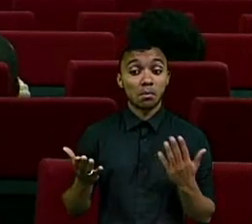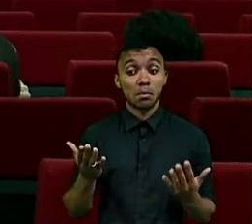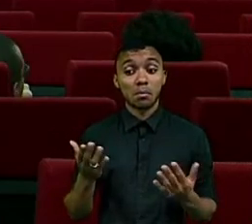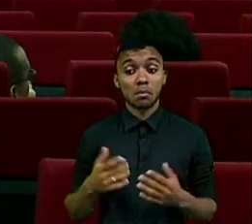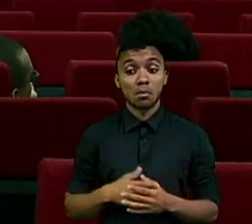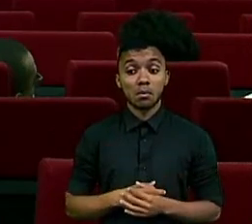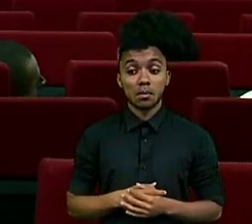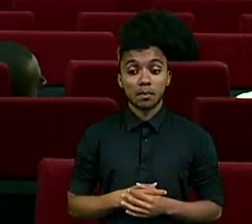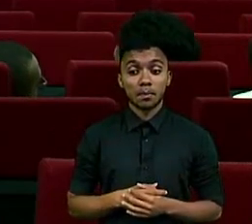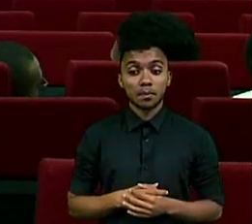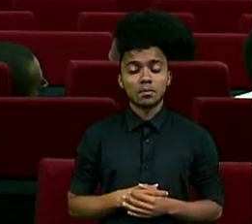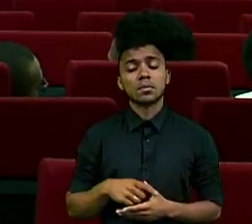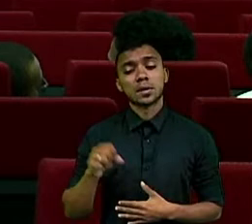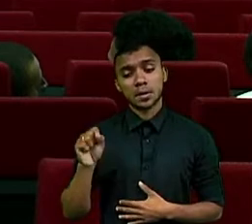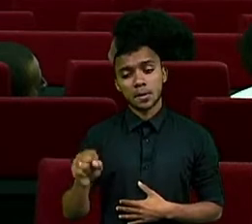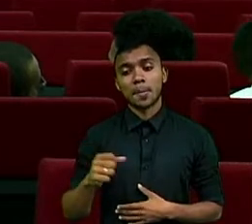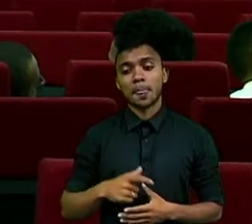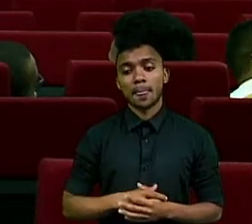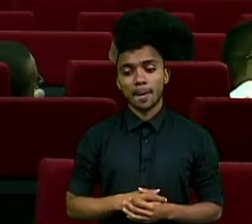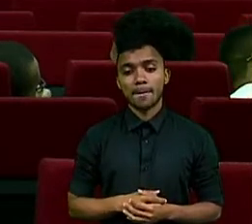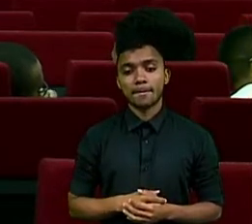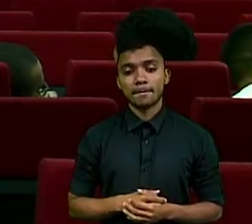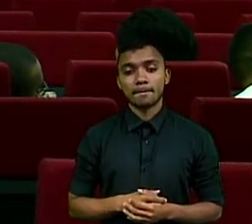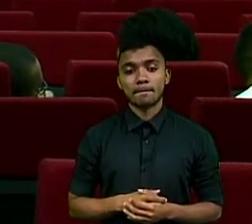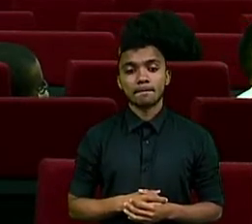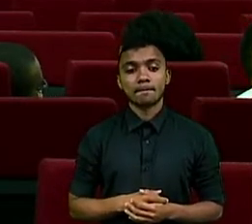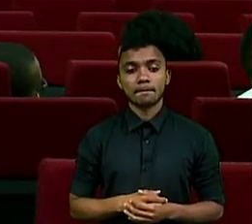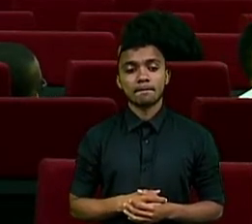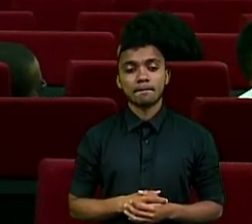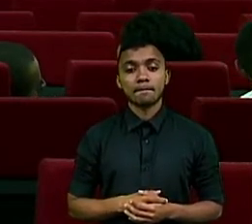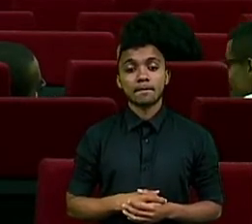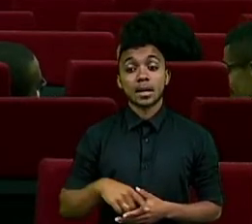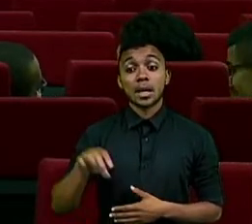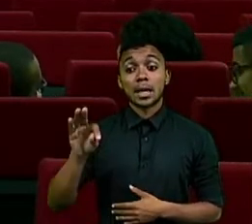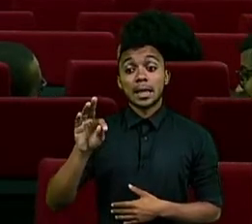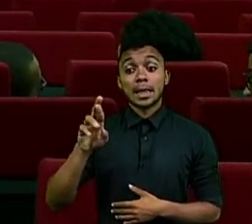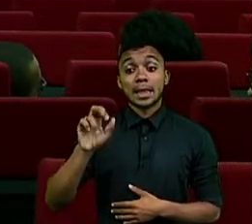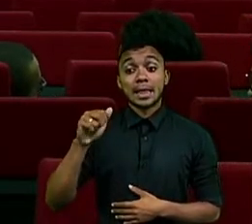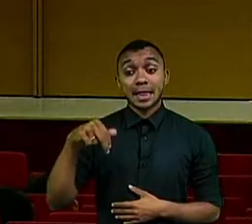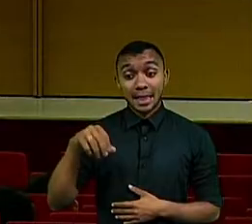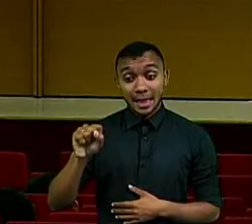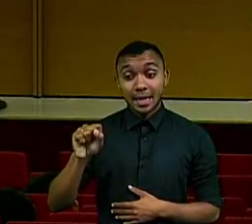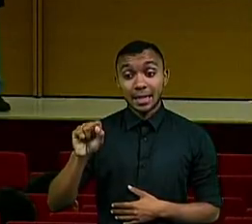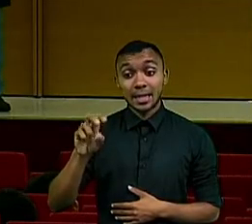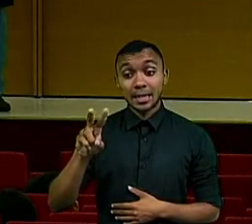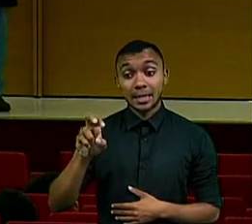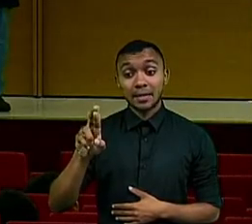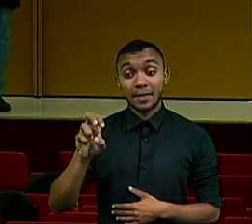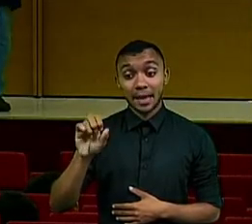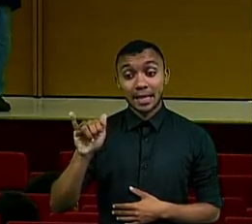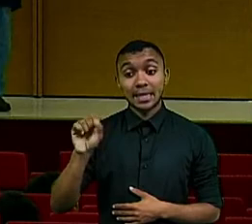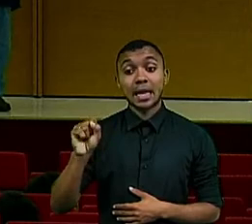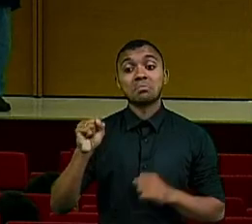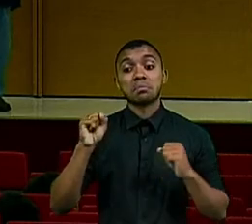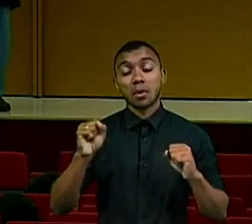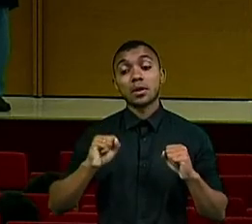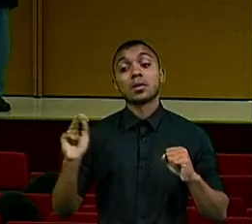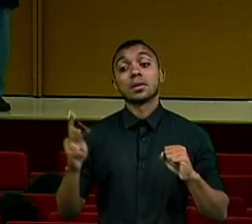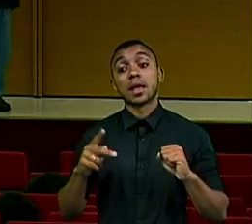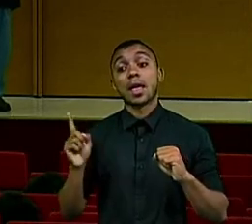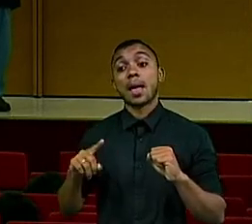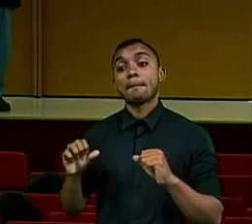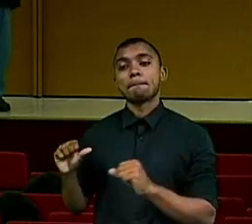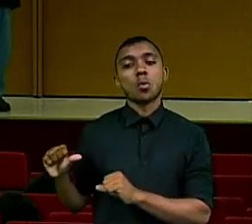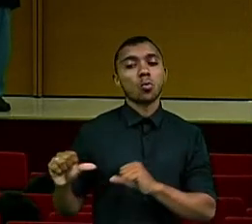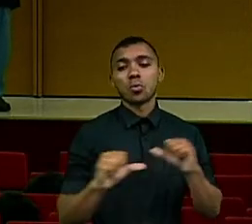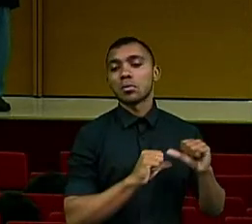polarizada sim as ondas transversais são as únicas que podem ser polarizadas não